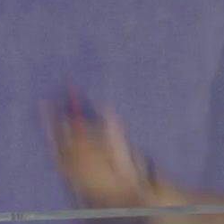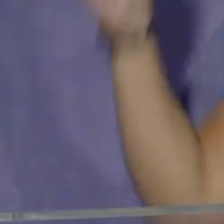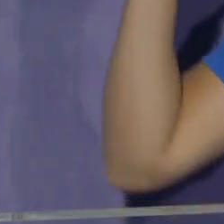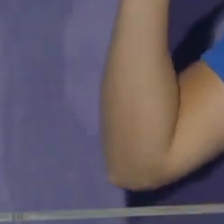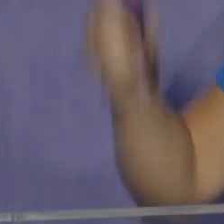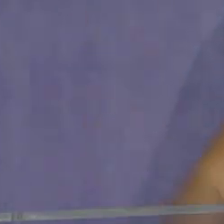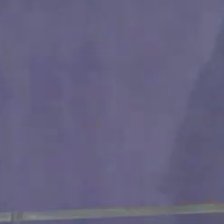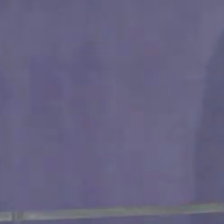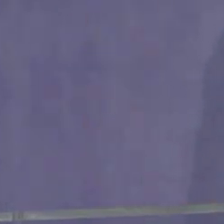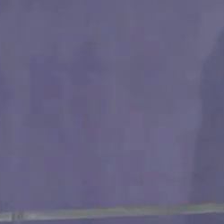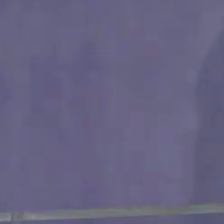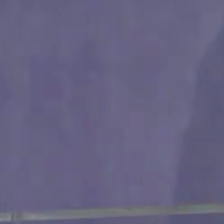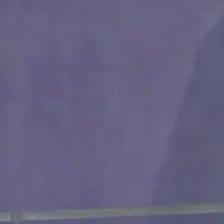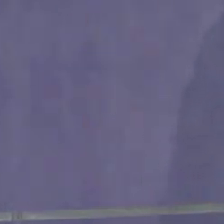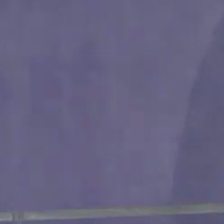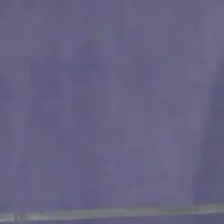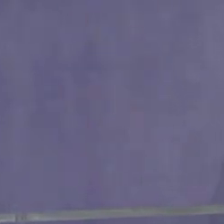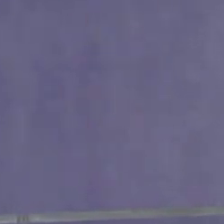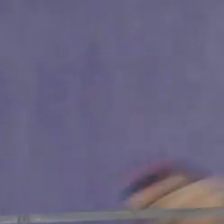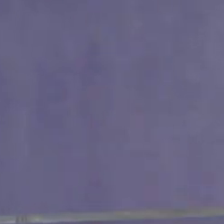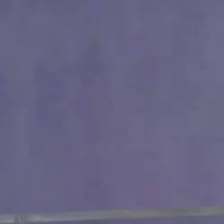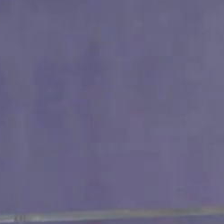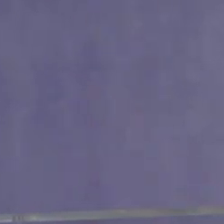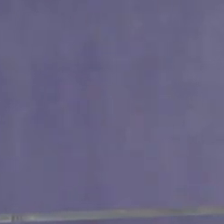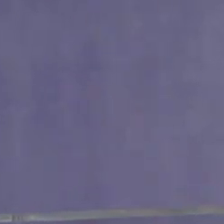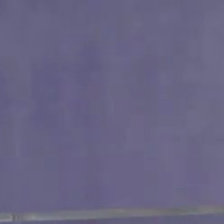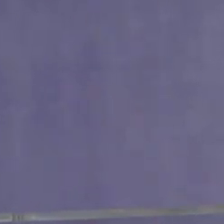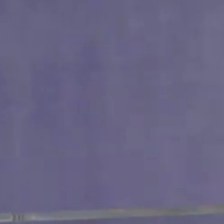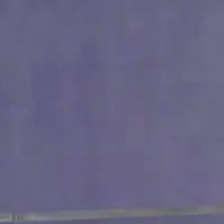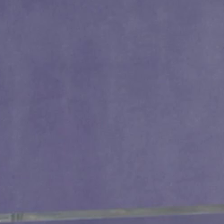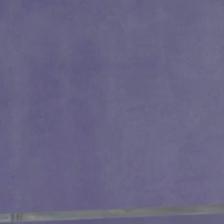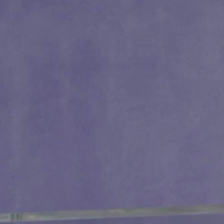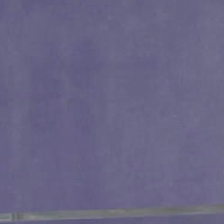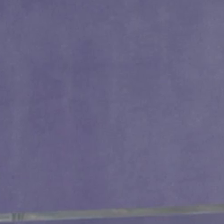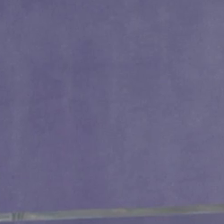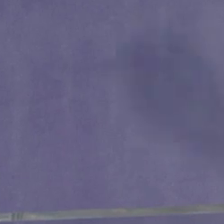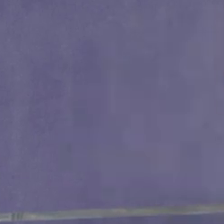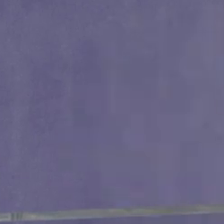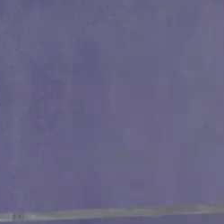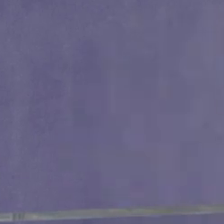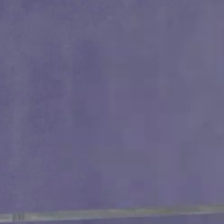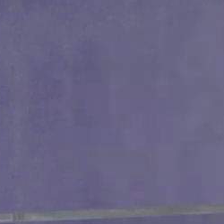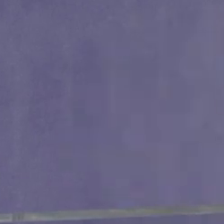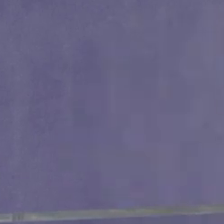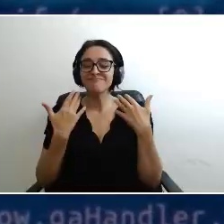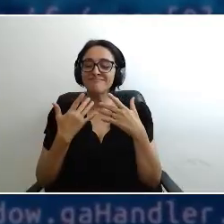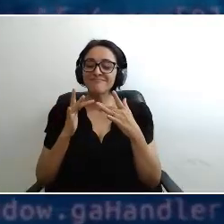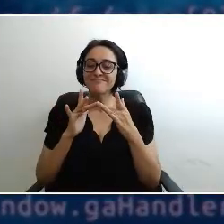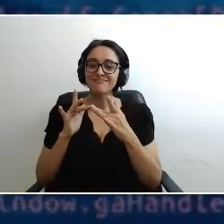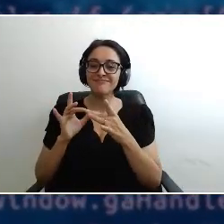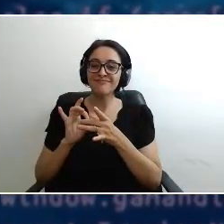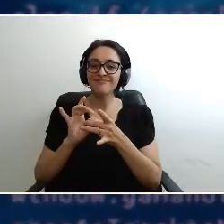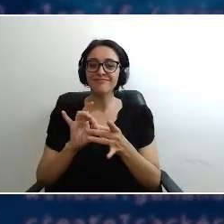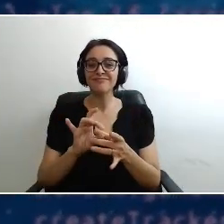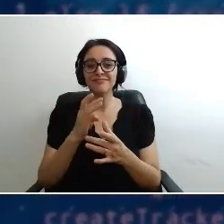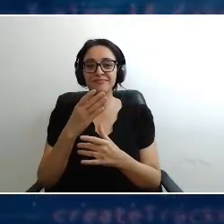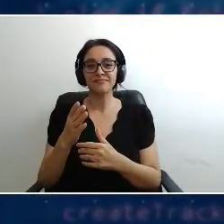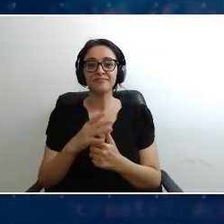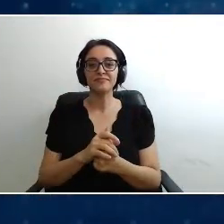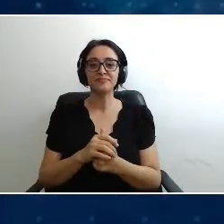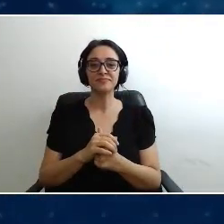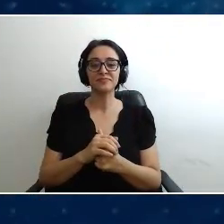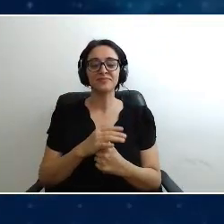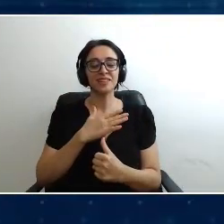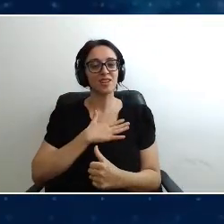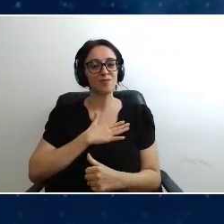do Rafa Costa, uma vez ele falou: pô, na hora de se apresentar, fala um pouco dos seus hobbies, né? É legal as pessoas se conectarem e tal. E aí, bom, eu sou o